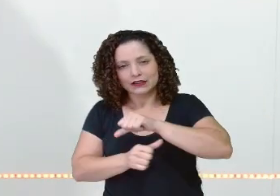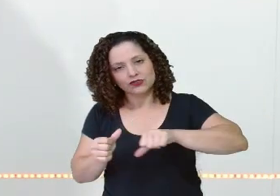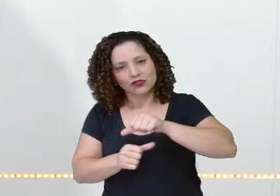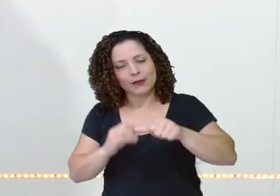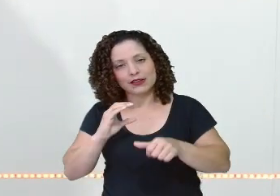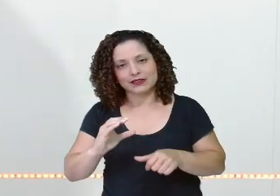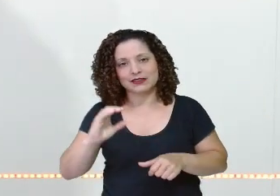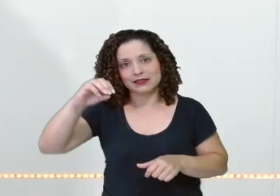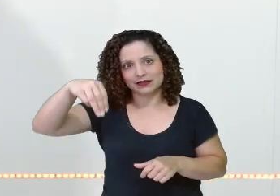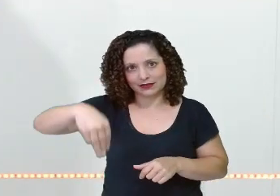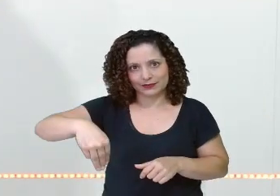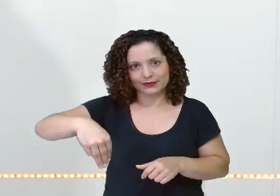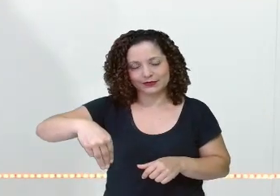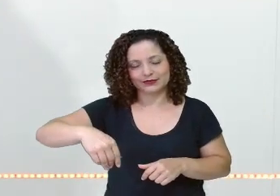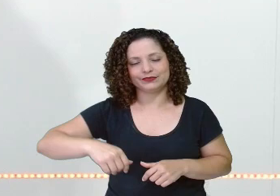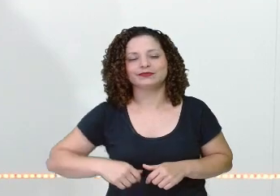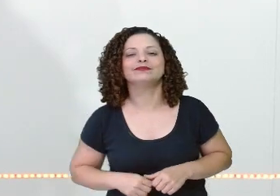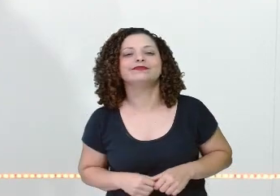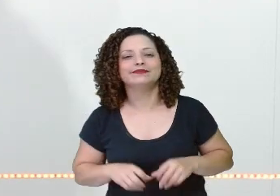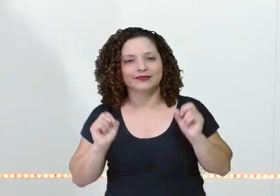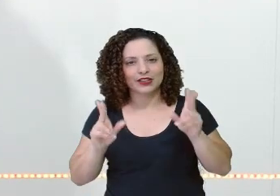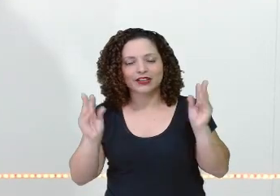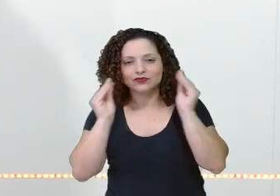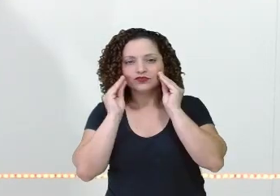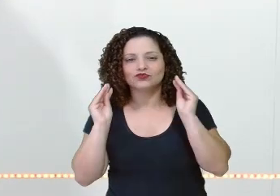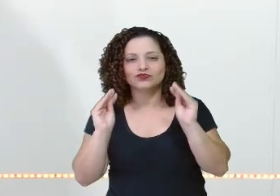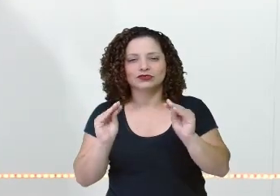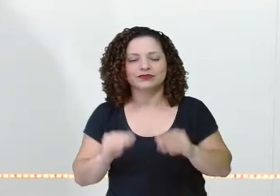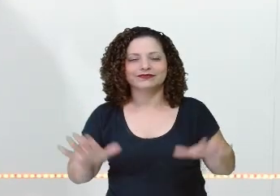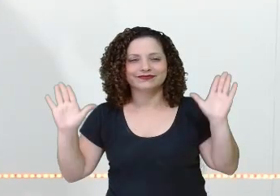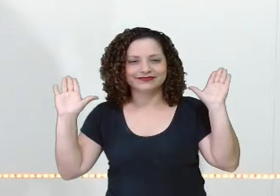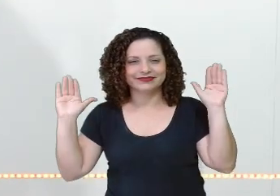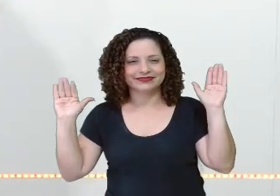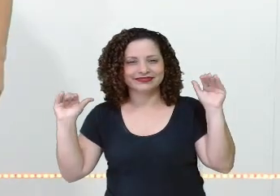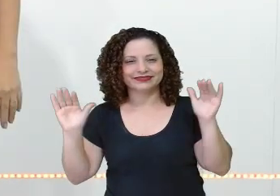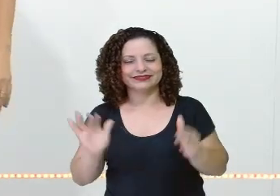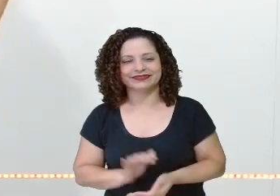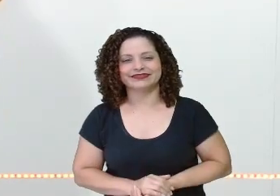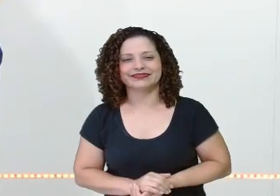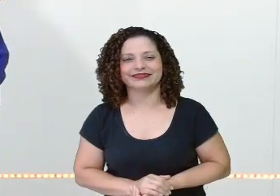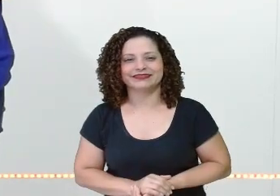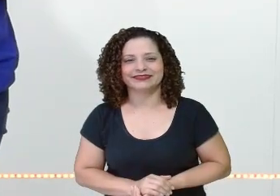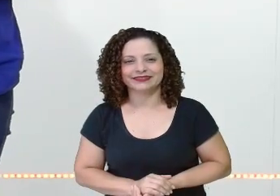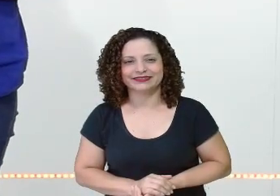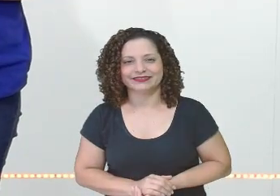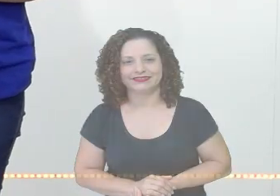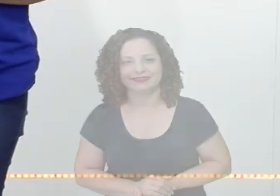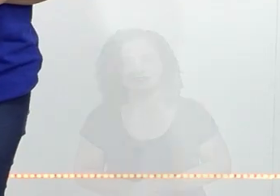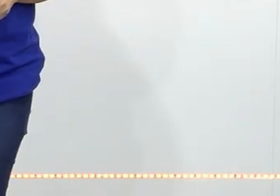somente para questões de estudo e localização. Tá bom? Então, um beijo para vocês. Até a próxima aula. Tchau, tchau.